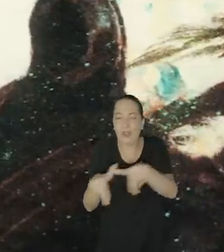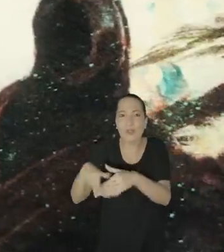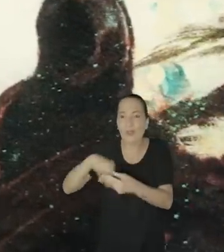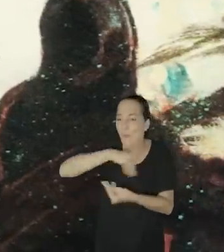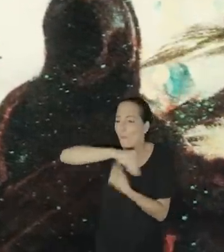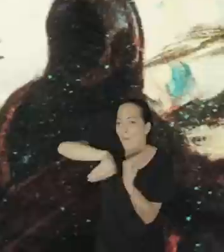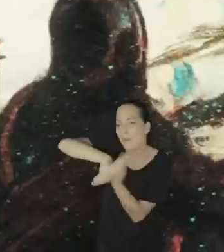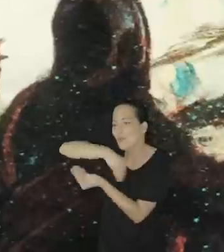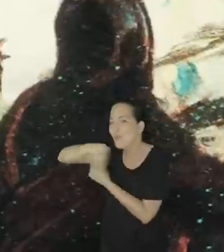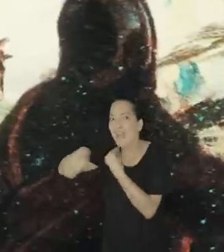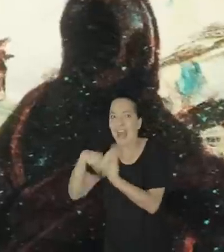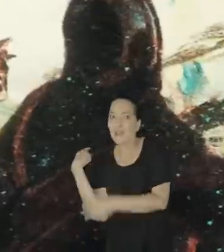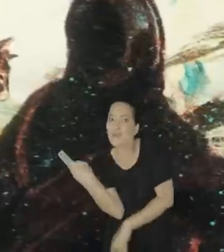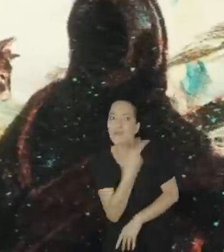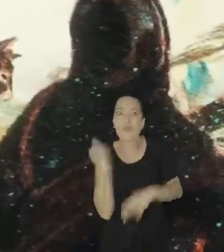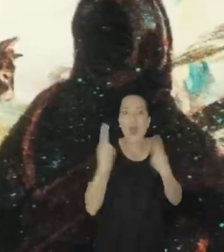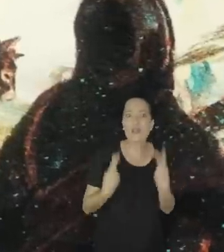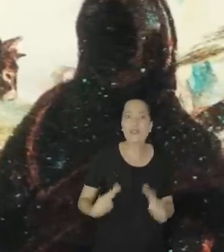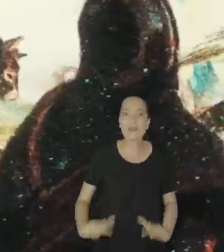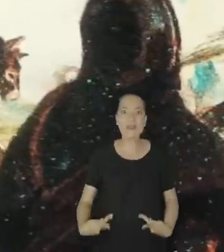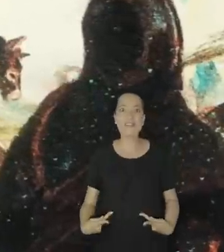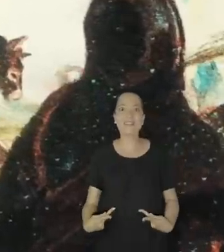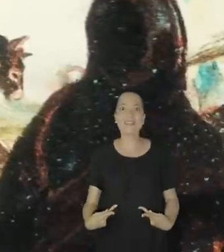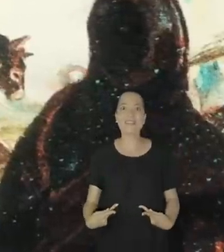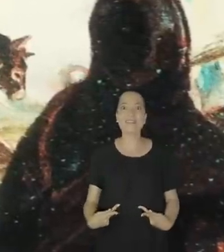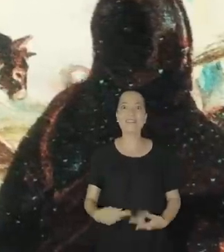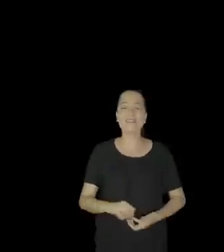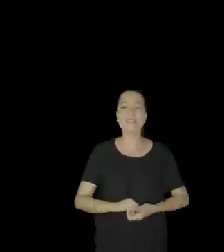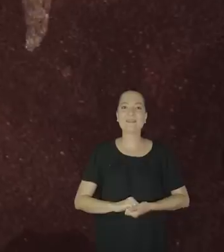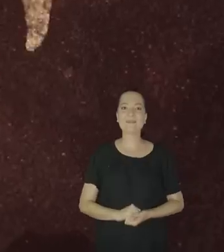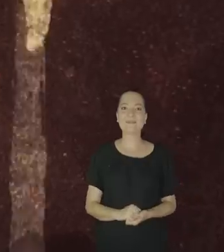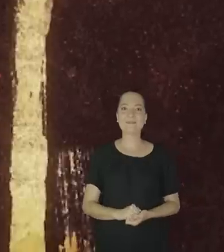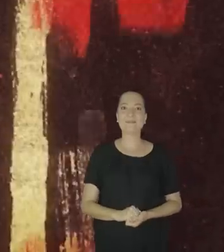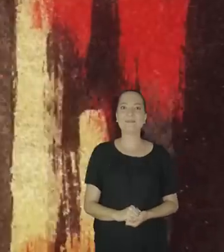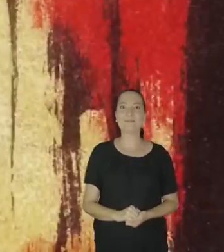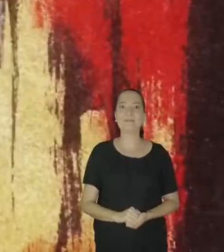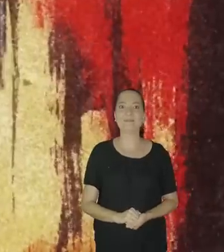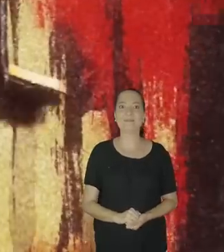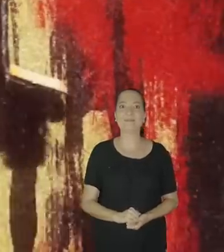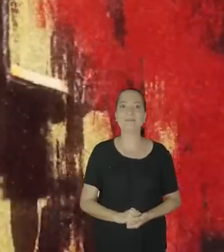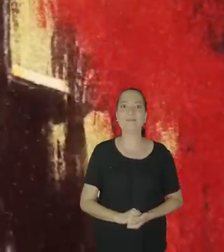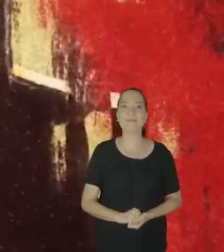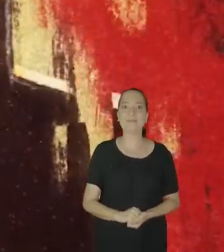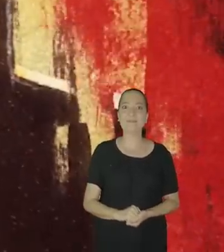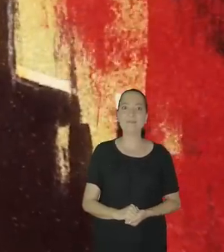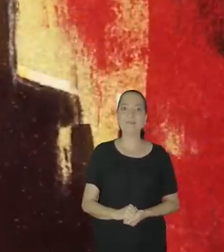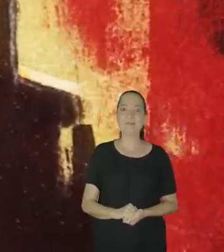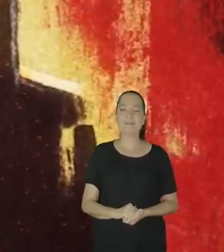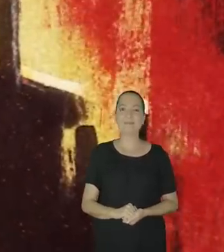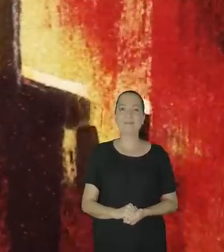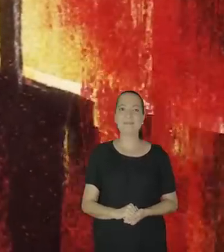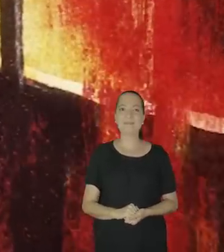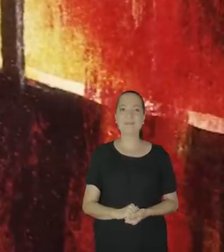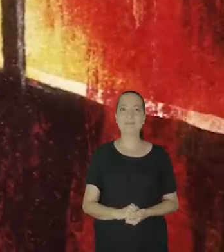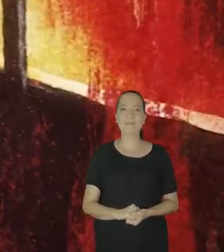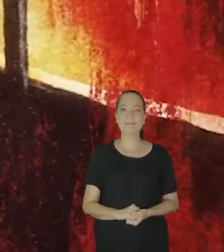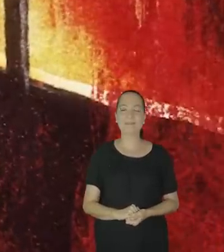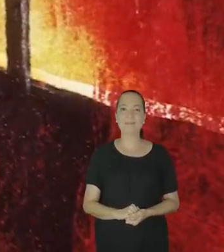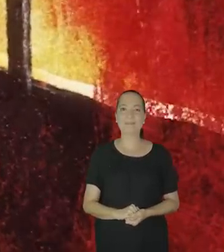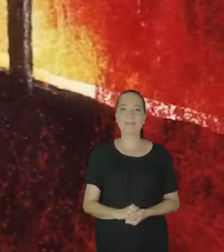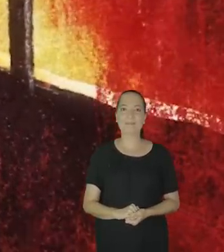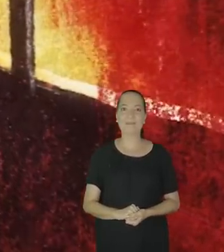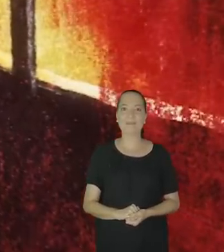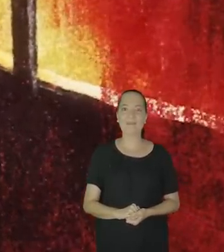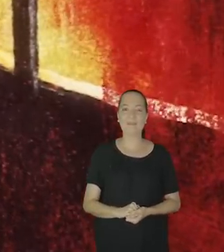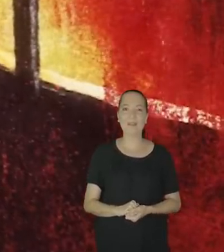famintos, acolhendo os pobres e os pecadores. Assumindo a natureza de servo, tornou-se